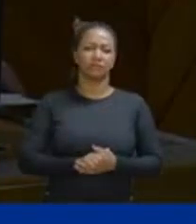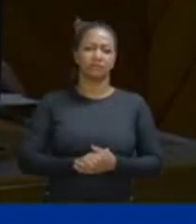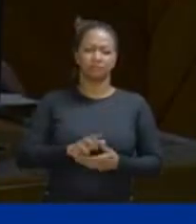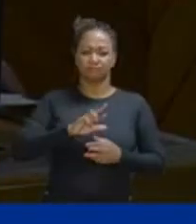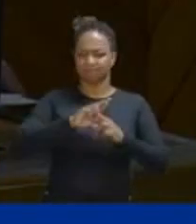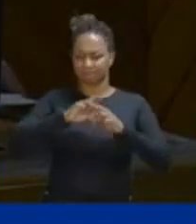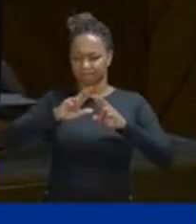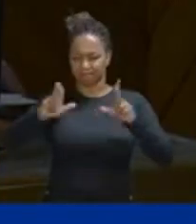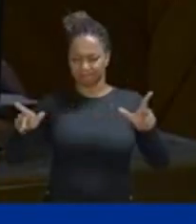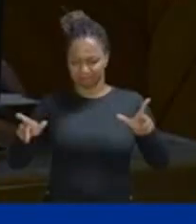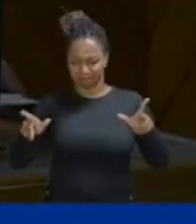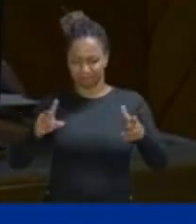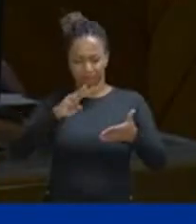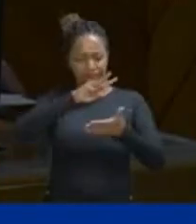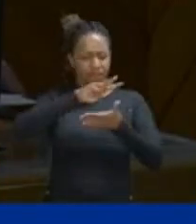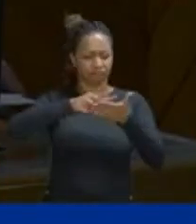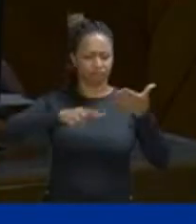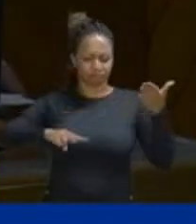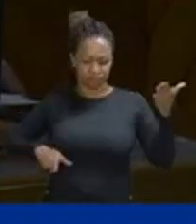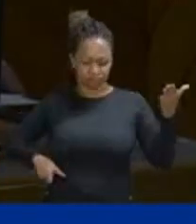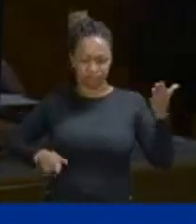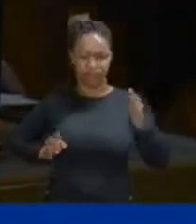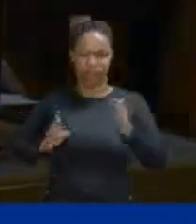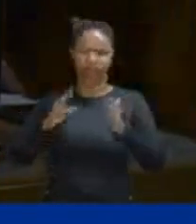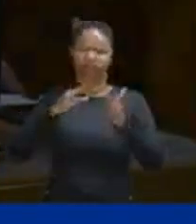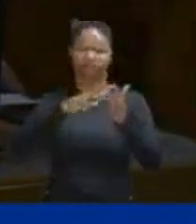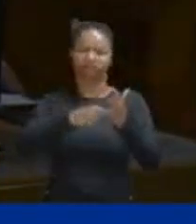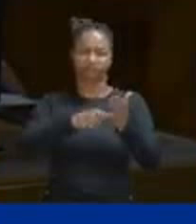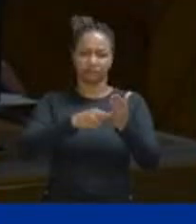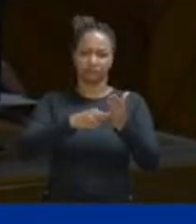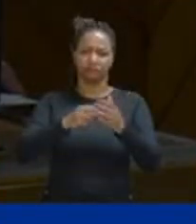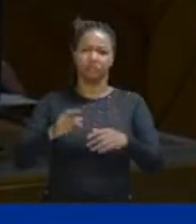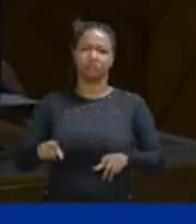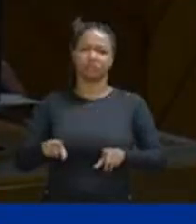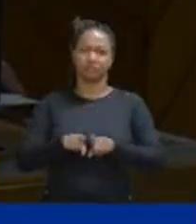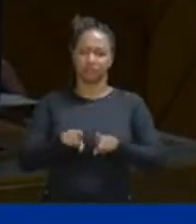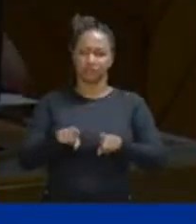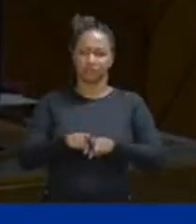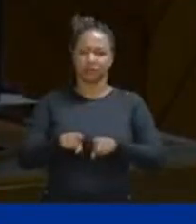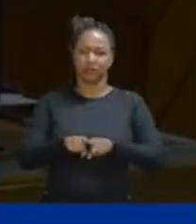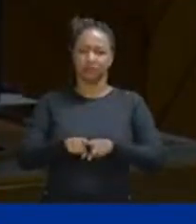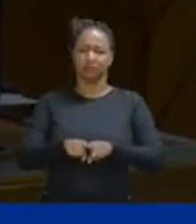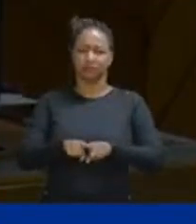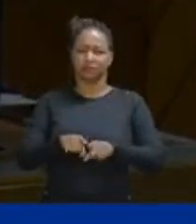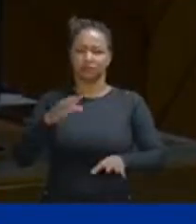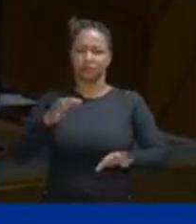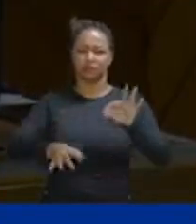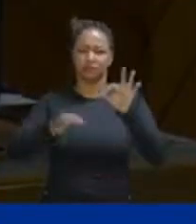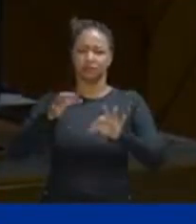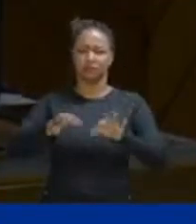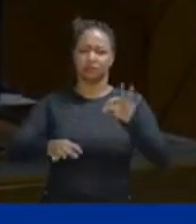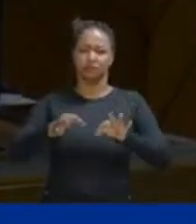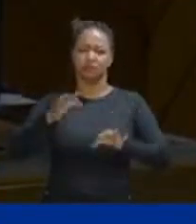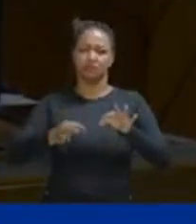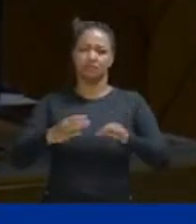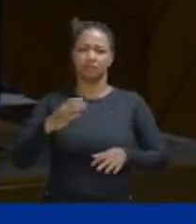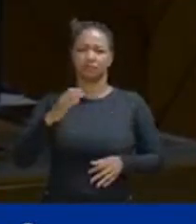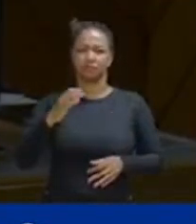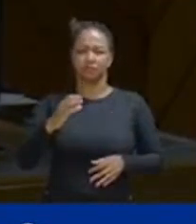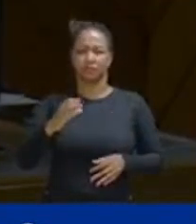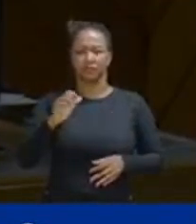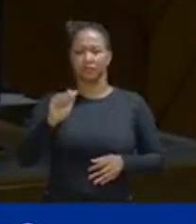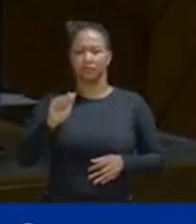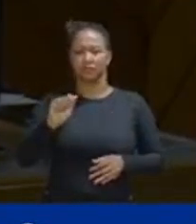do voto de Foco vista no do juiz relator Carlos Torque. Ele é e branco, de do cabelos castanhos escuros, eminente, curtos, óculos de armação escura e juiz traz toga Carlos preta. Fernando, que